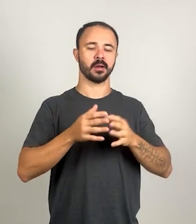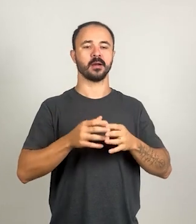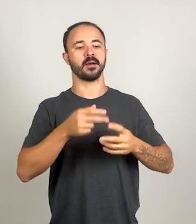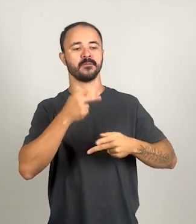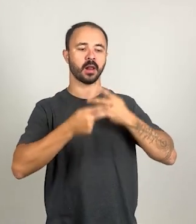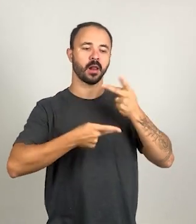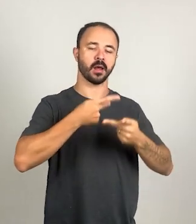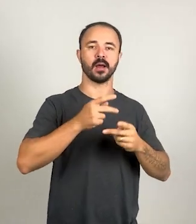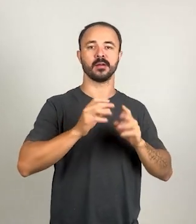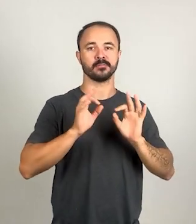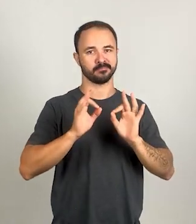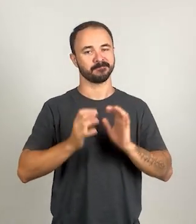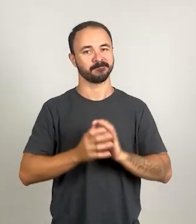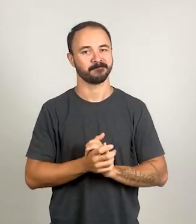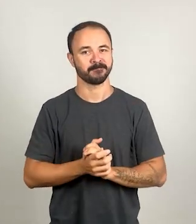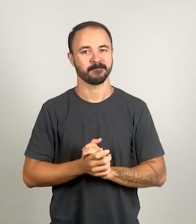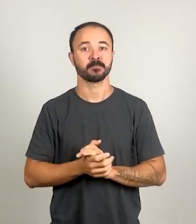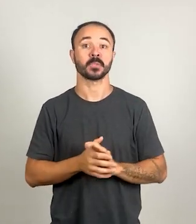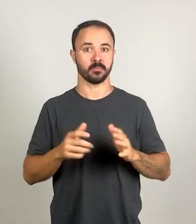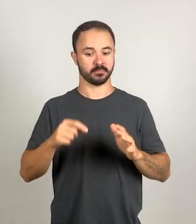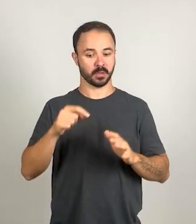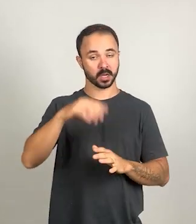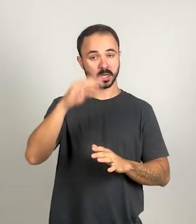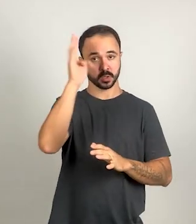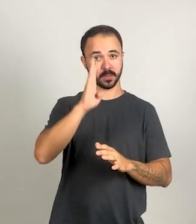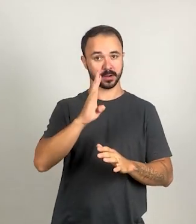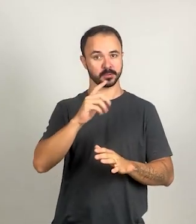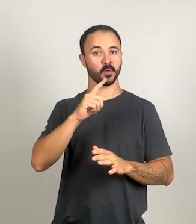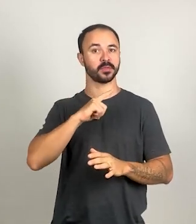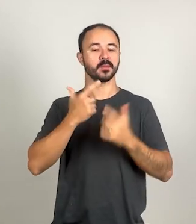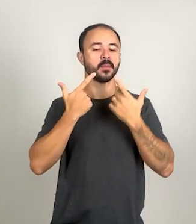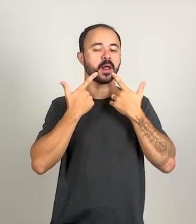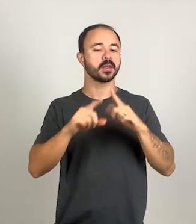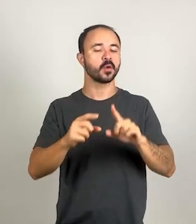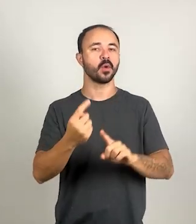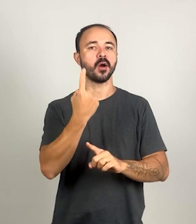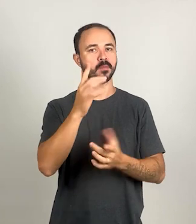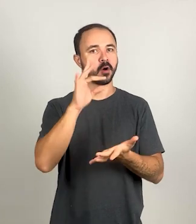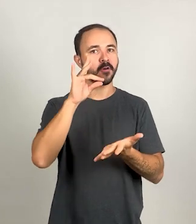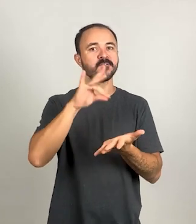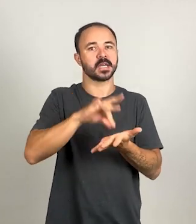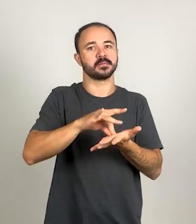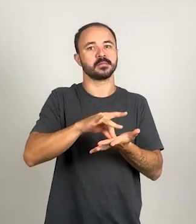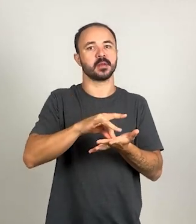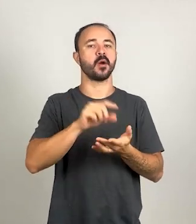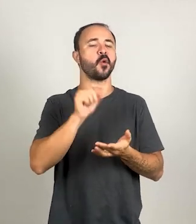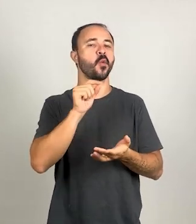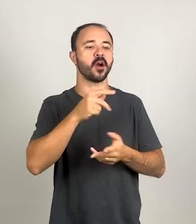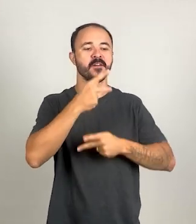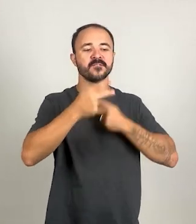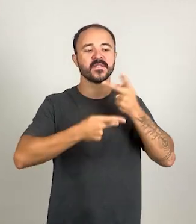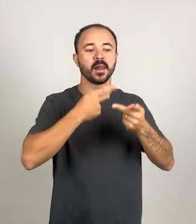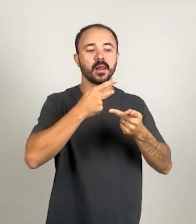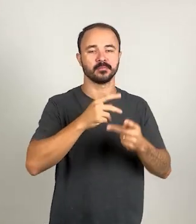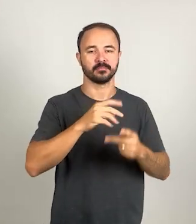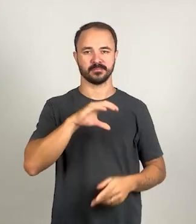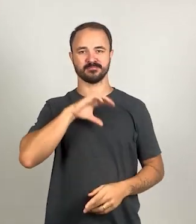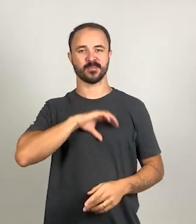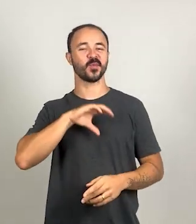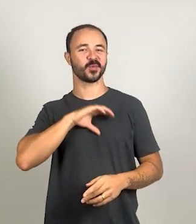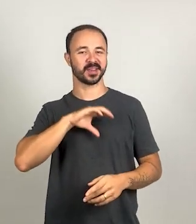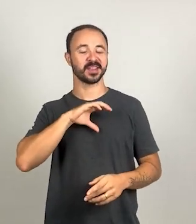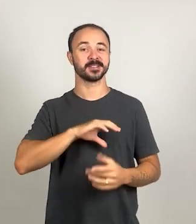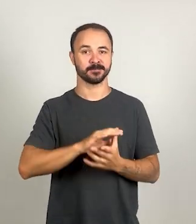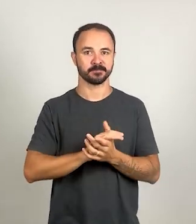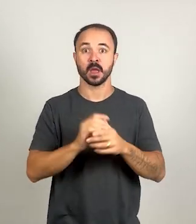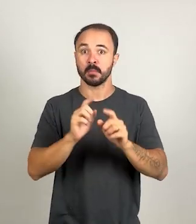possui um único idiom oficial que é a língua portuguesa porém essa língua pode sofrer diversas alterações feitas